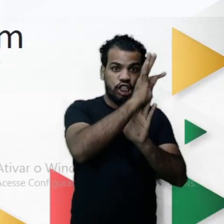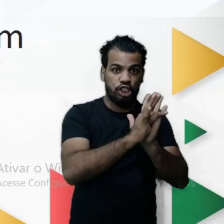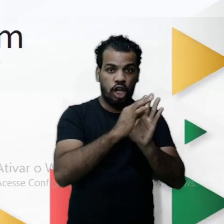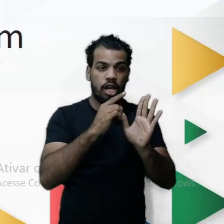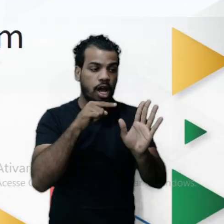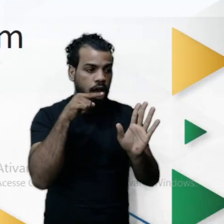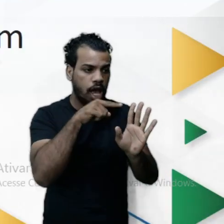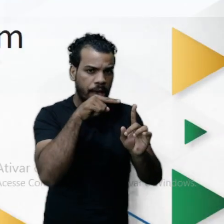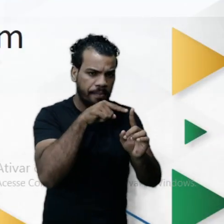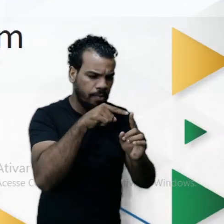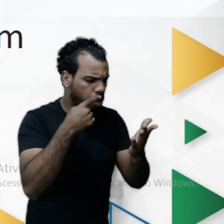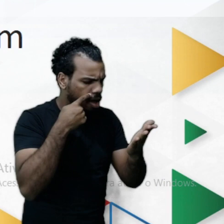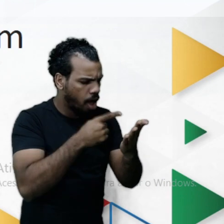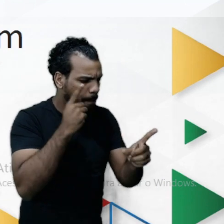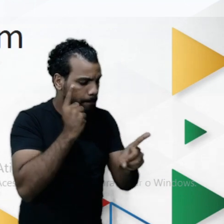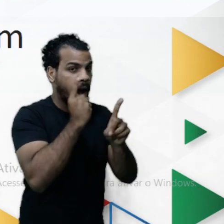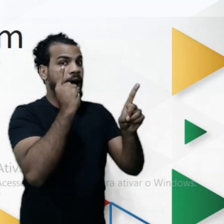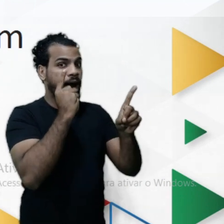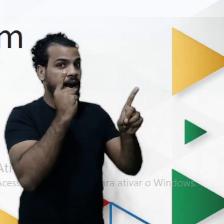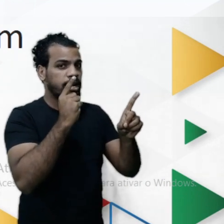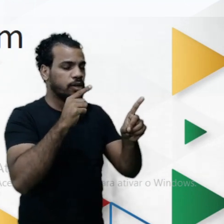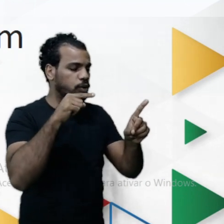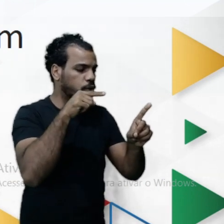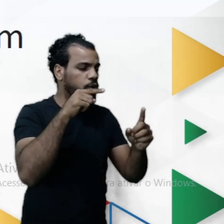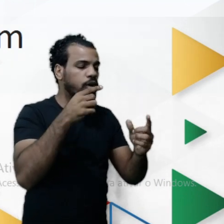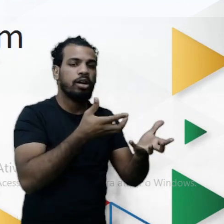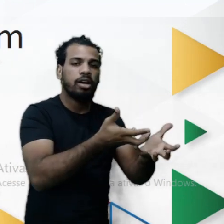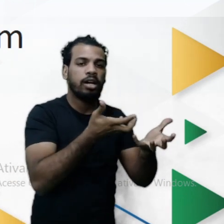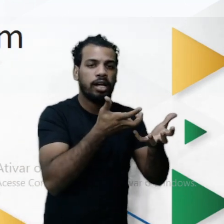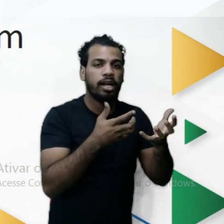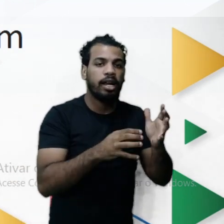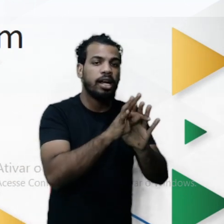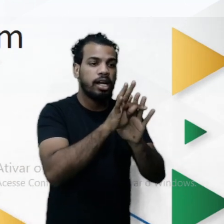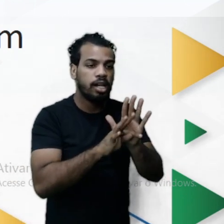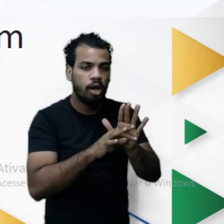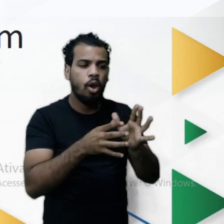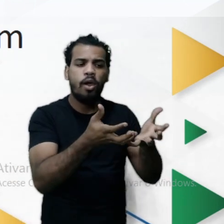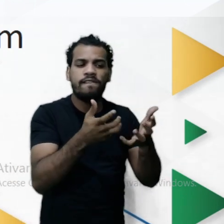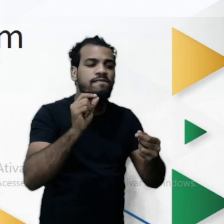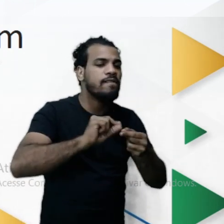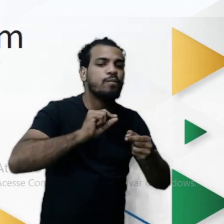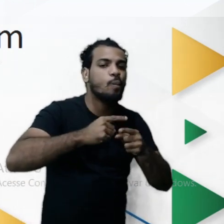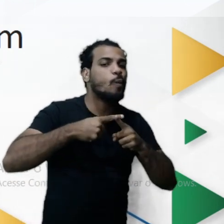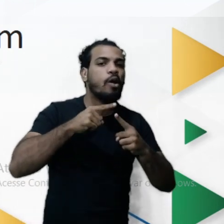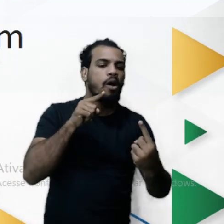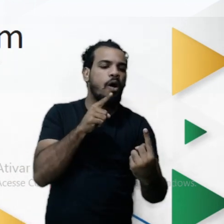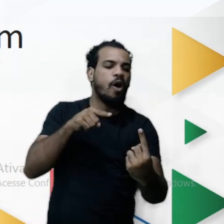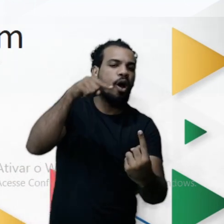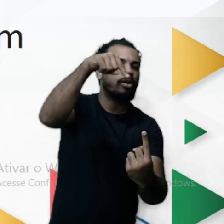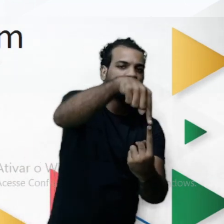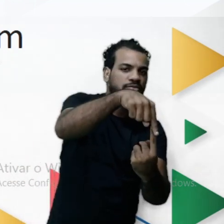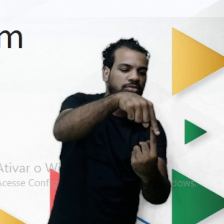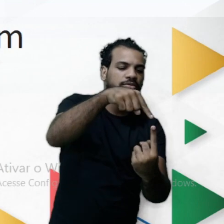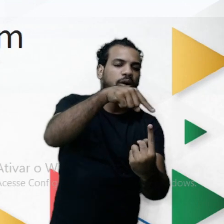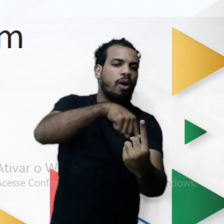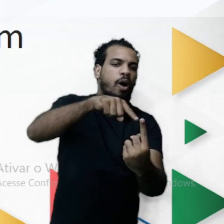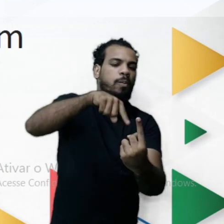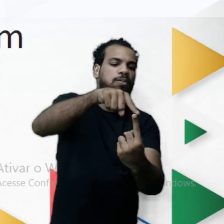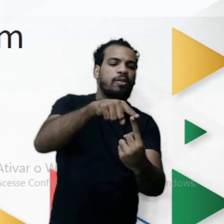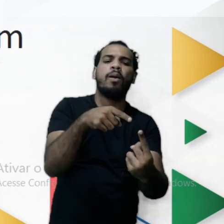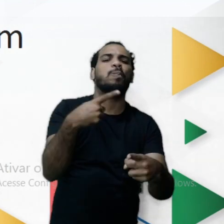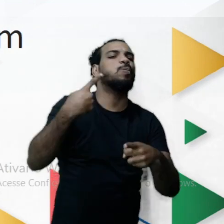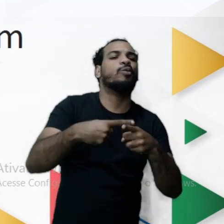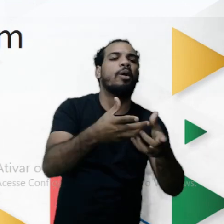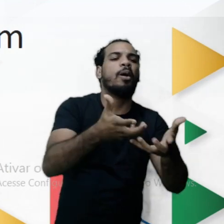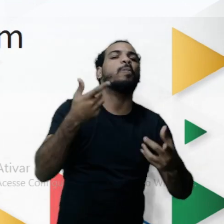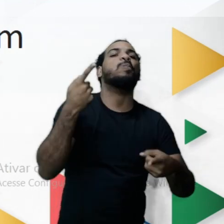com base, preste bem atenção, no objetivo e na função e o contexto. Por exemplo, lembrar que um romance é